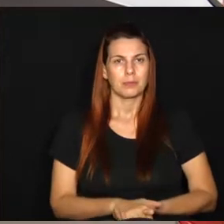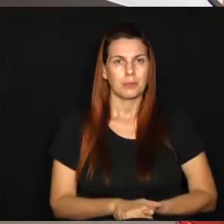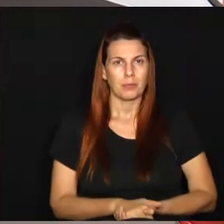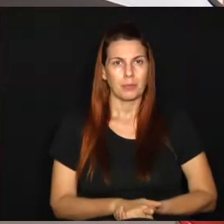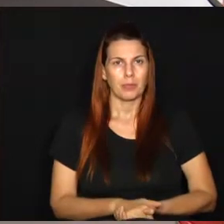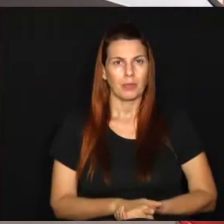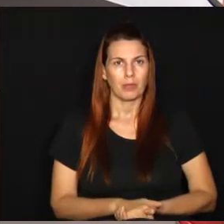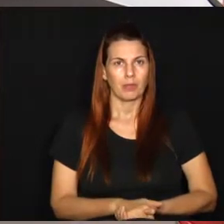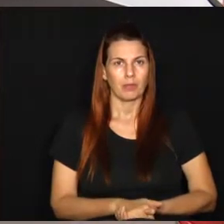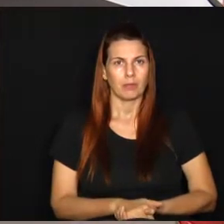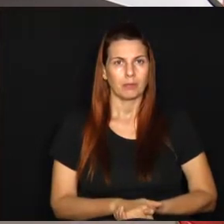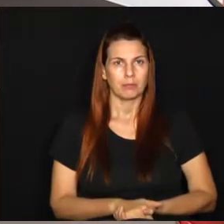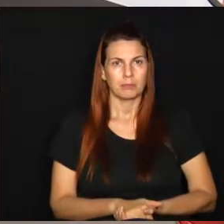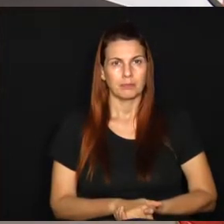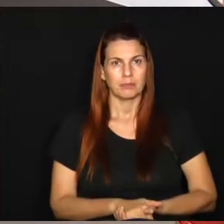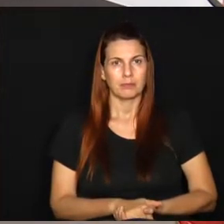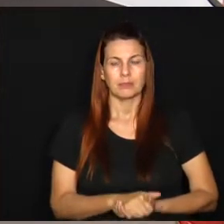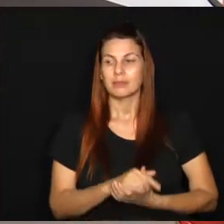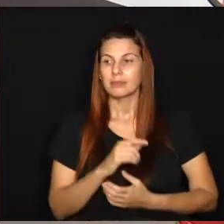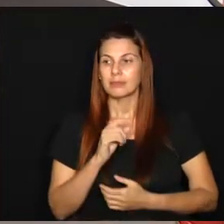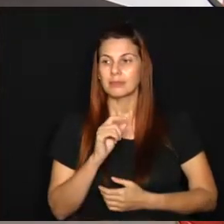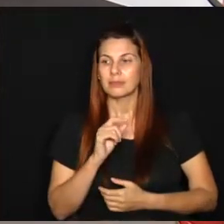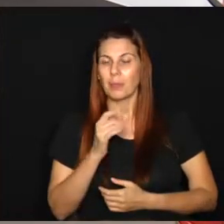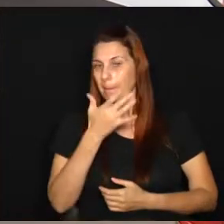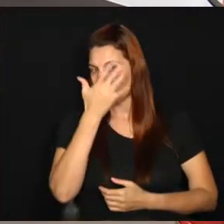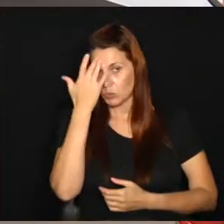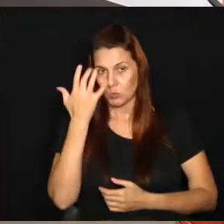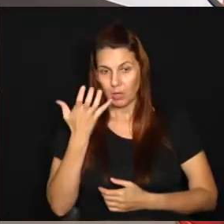Alguém quer fazer uso da palavra?